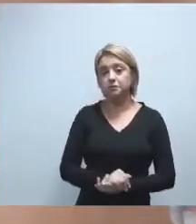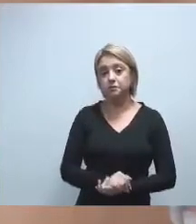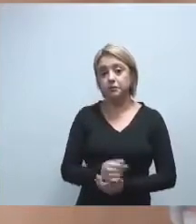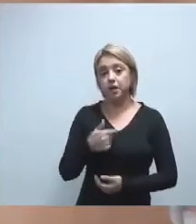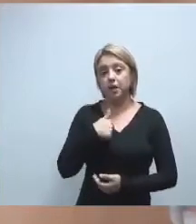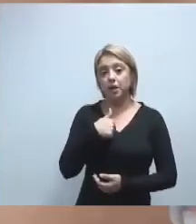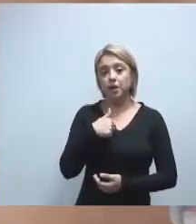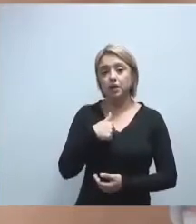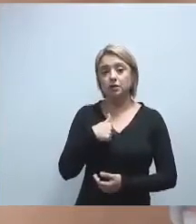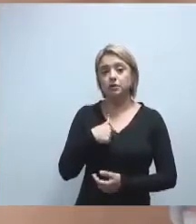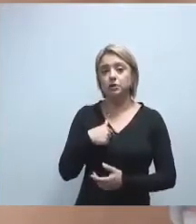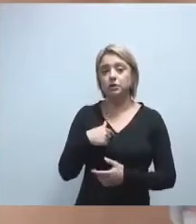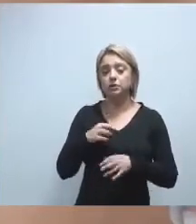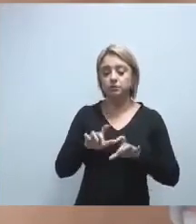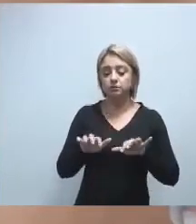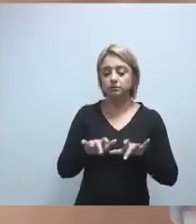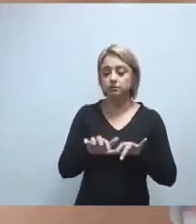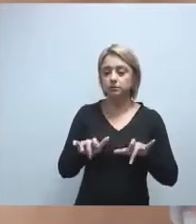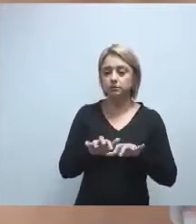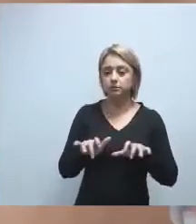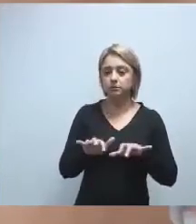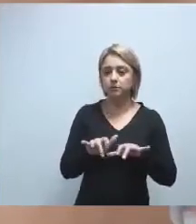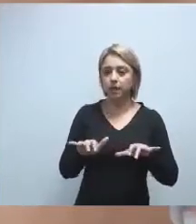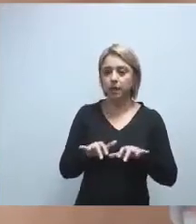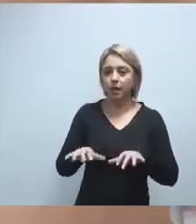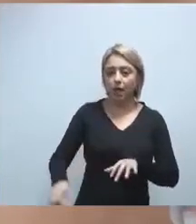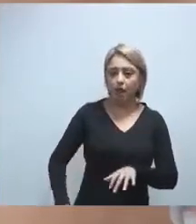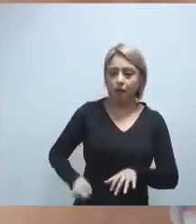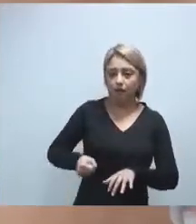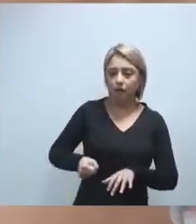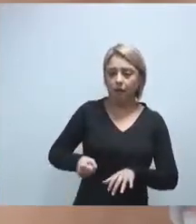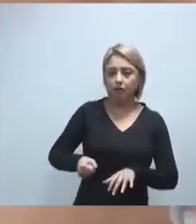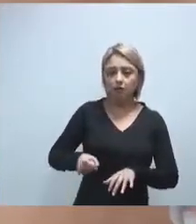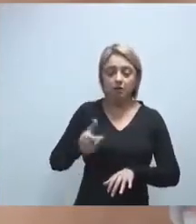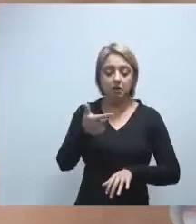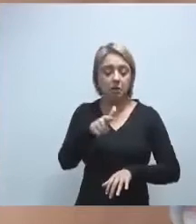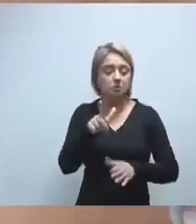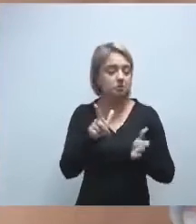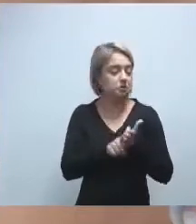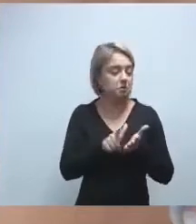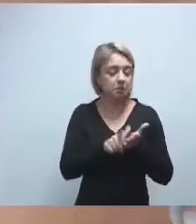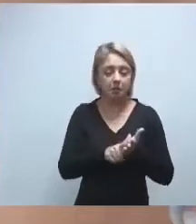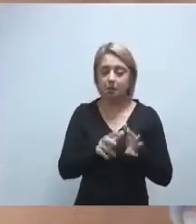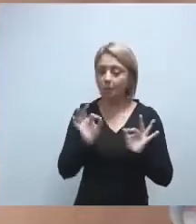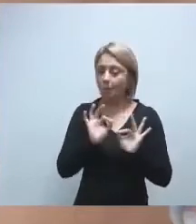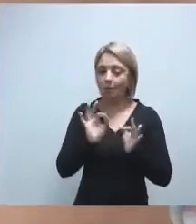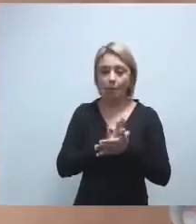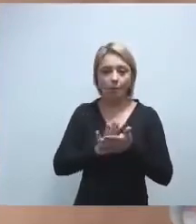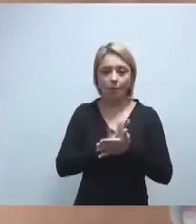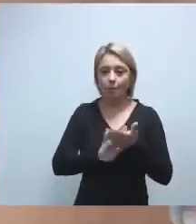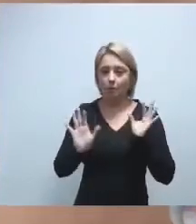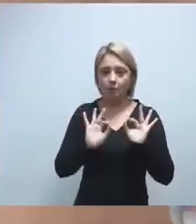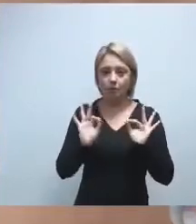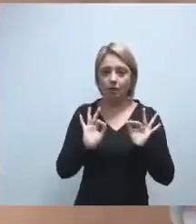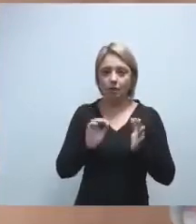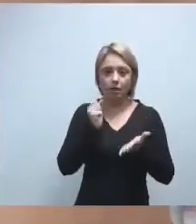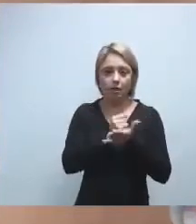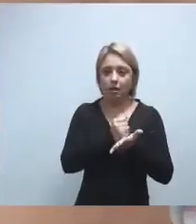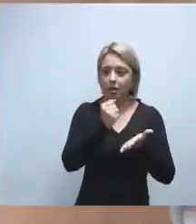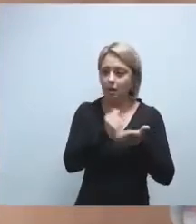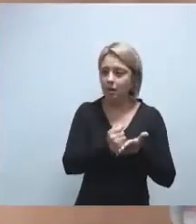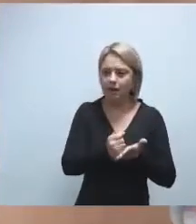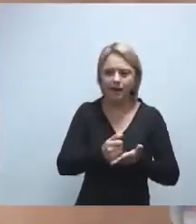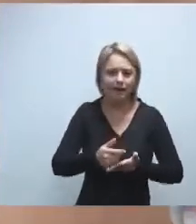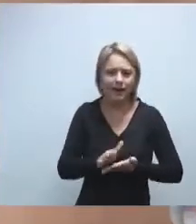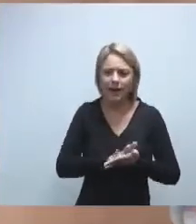eu tinha a minha máquina zinha de escrever o que tinha que levar não tinha papel nem timbrado da